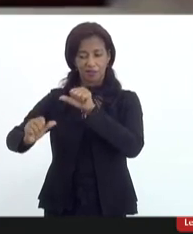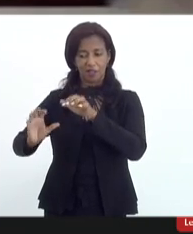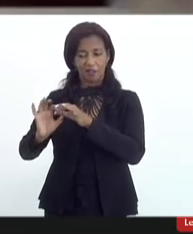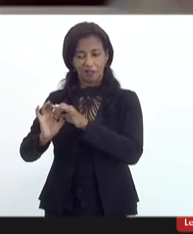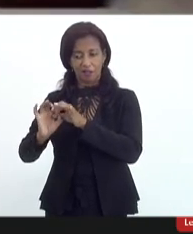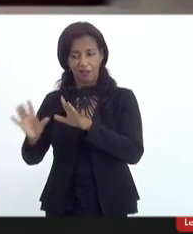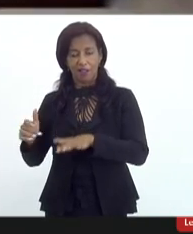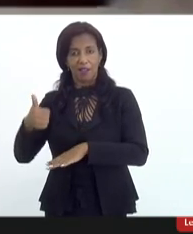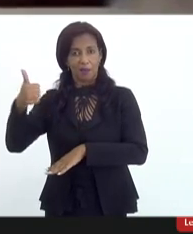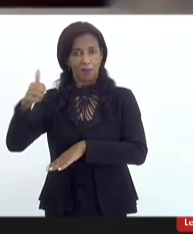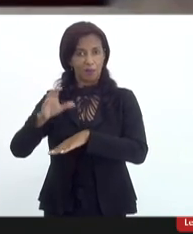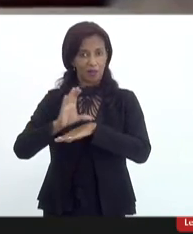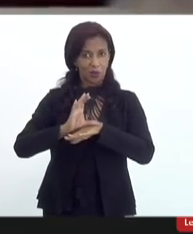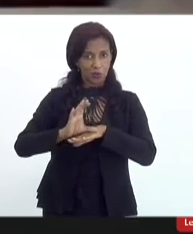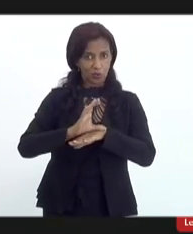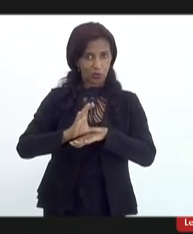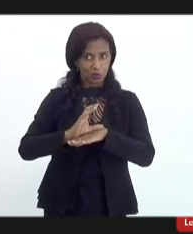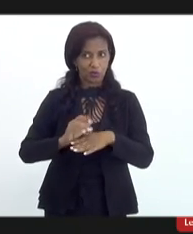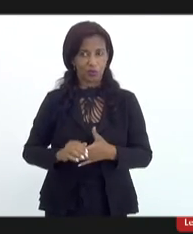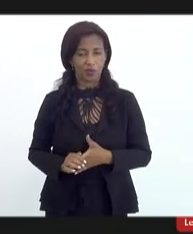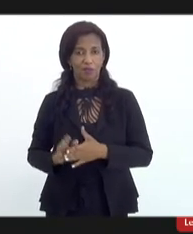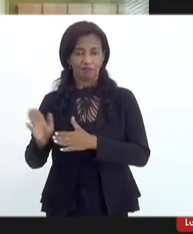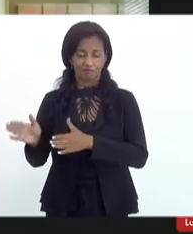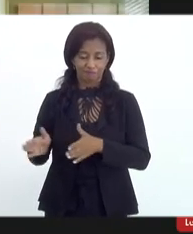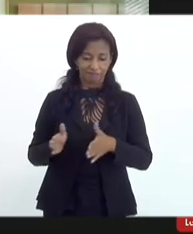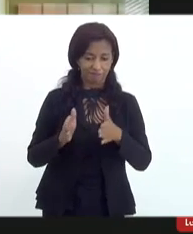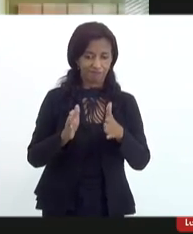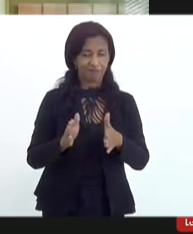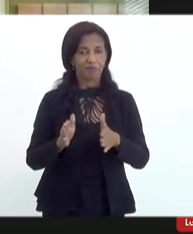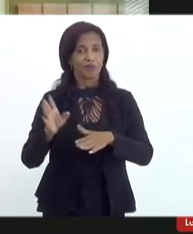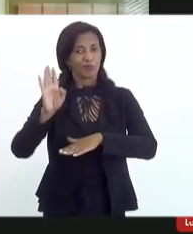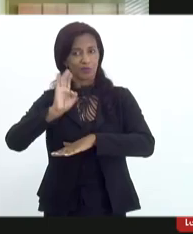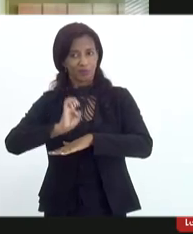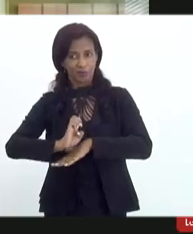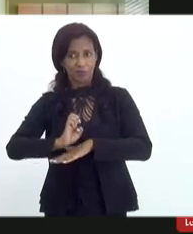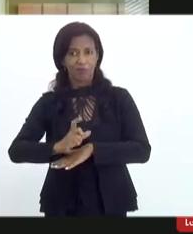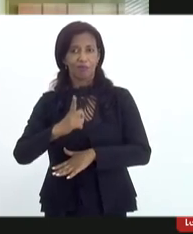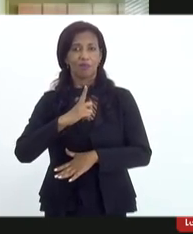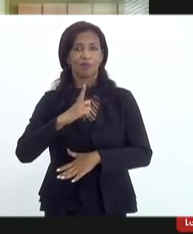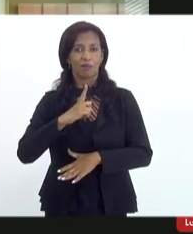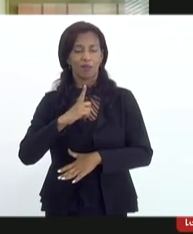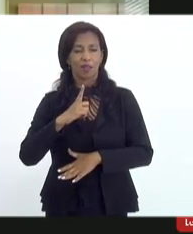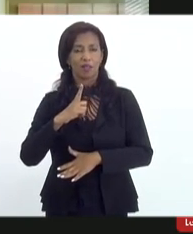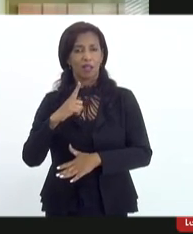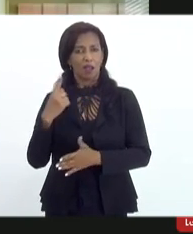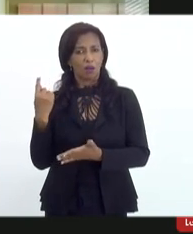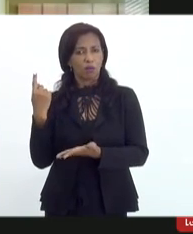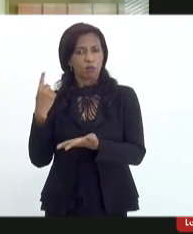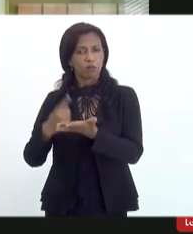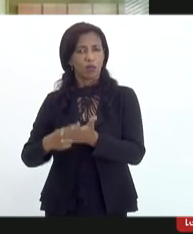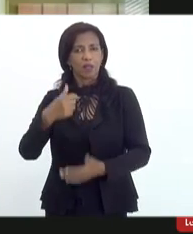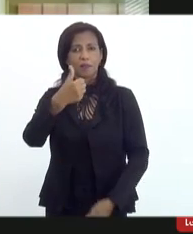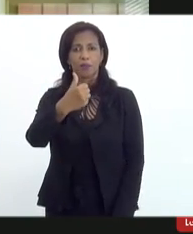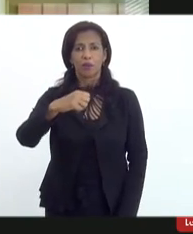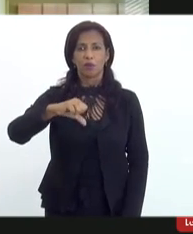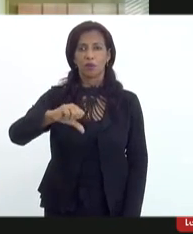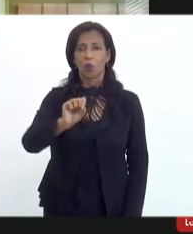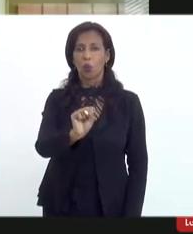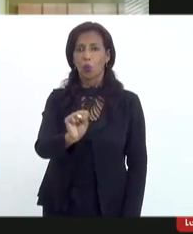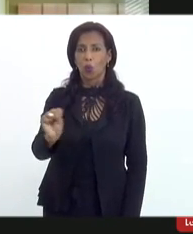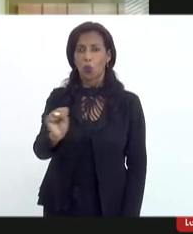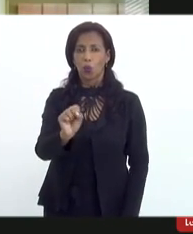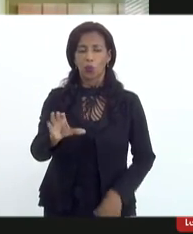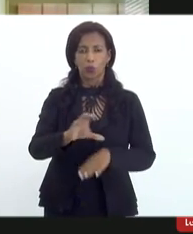primeira Constituição Republicana, apesar do Estado ter consolidado, em